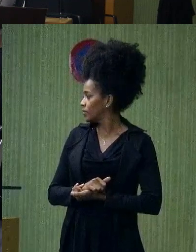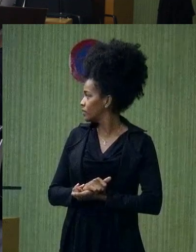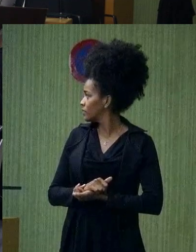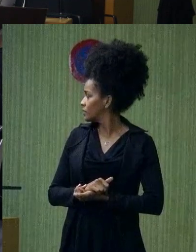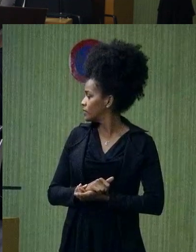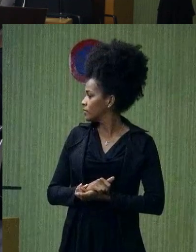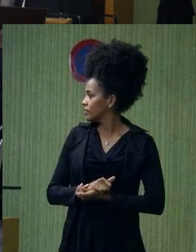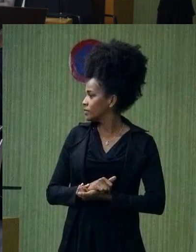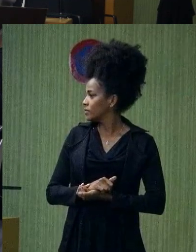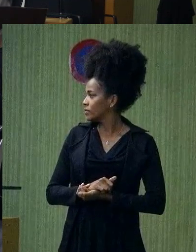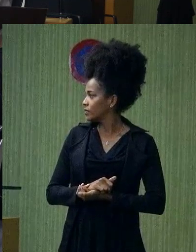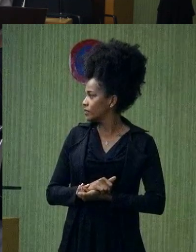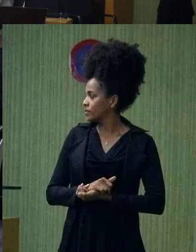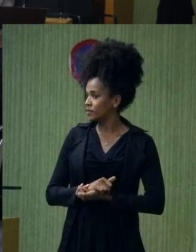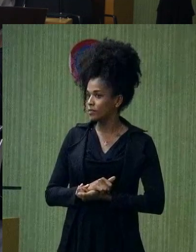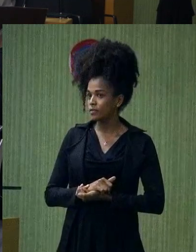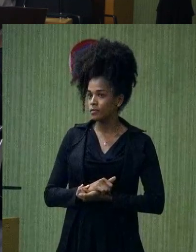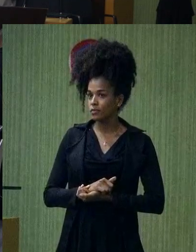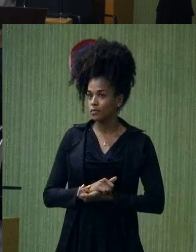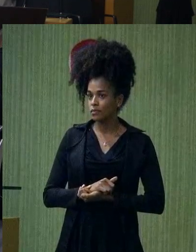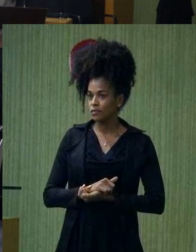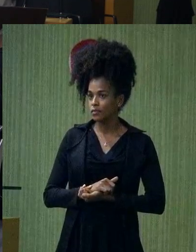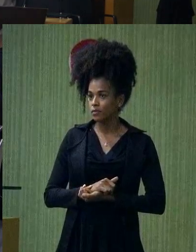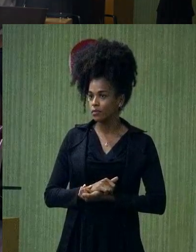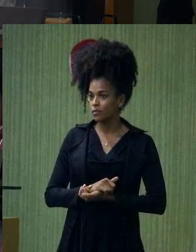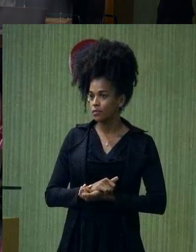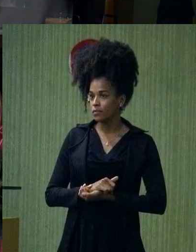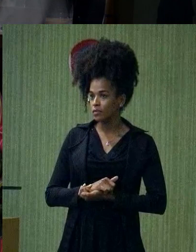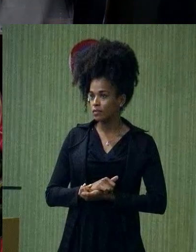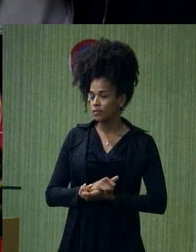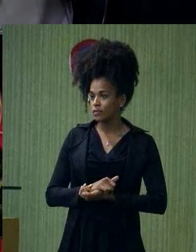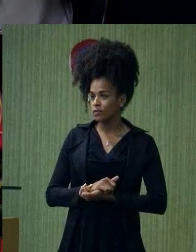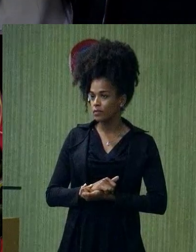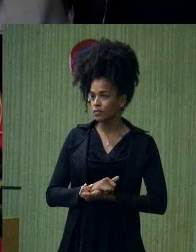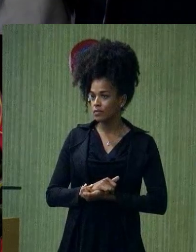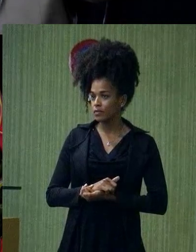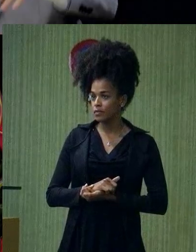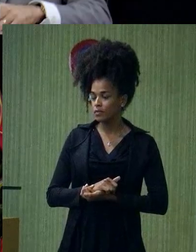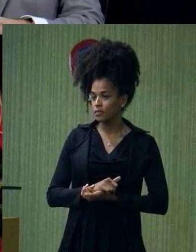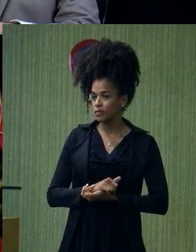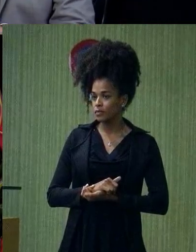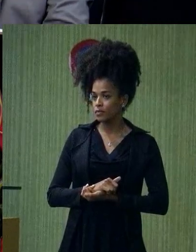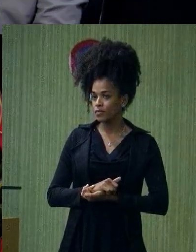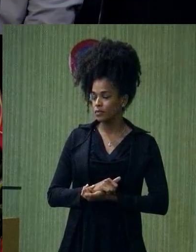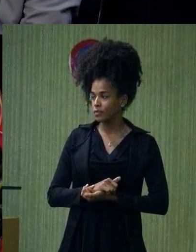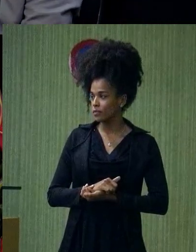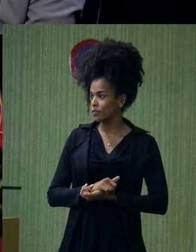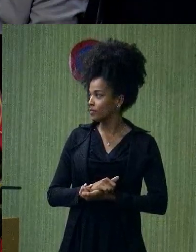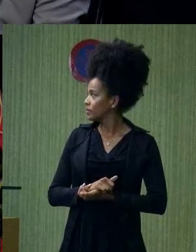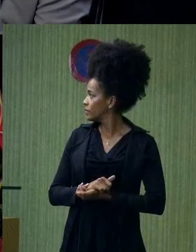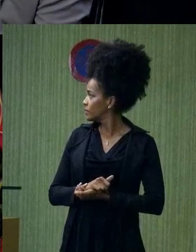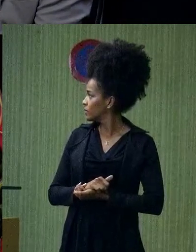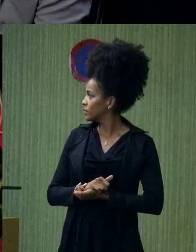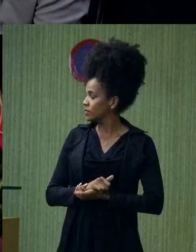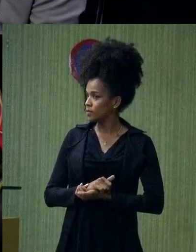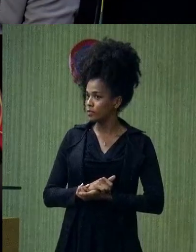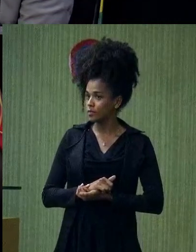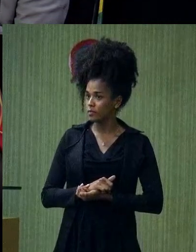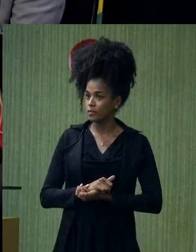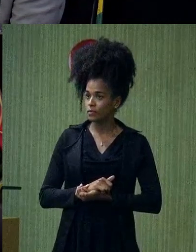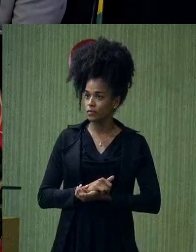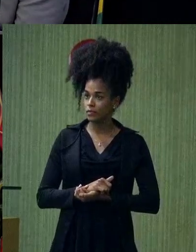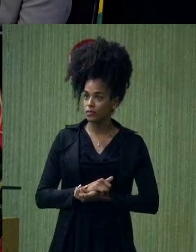Isabela pessoal aí de trás conseguiram não alguns conseguiram outros não ô rapaz talvez Sea se aproximar